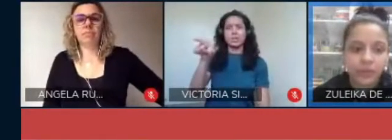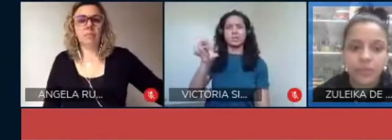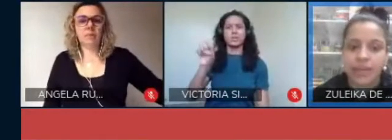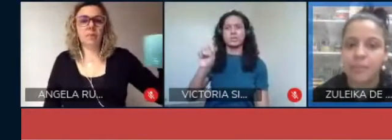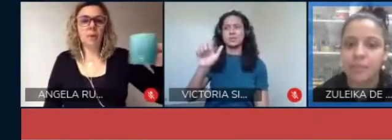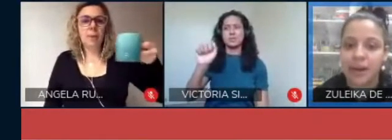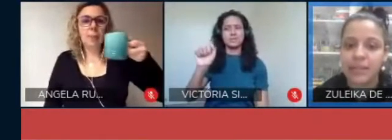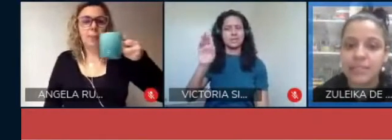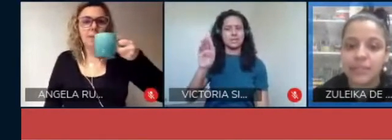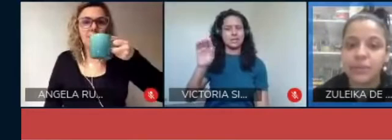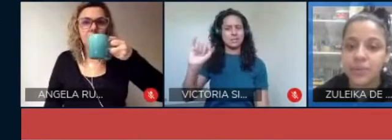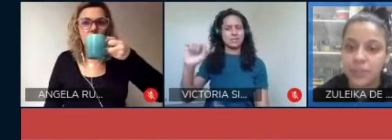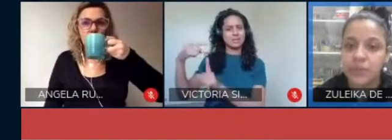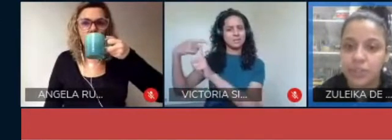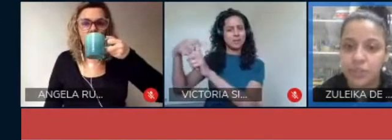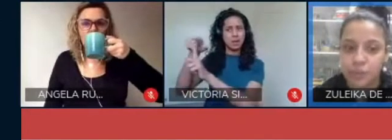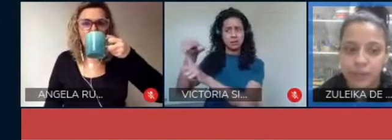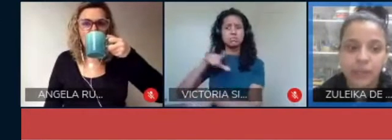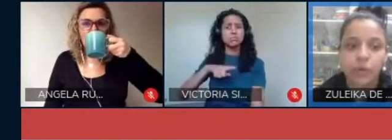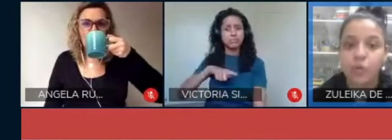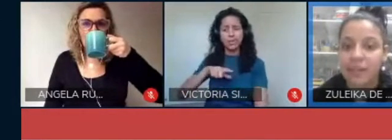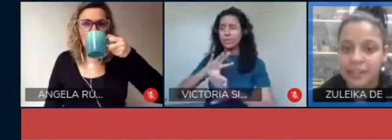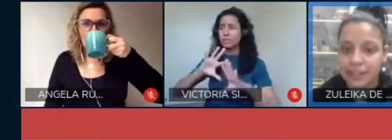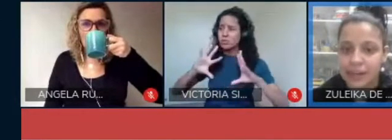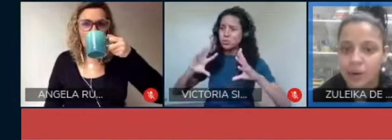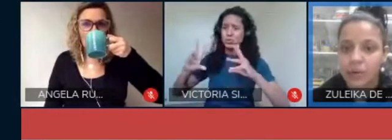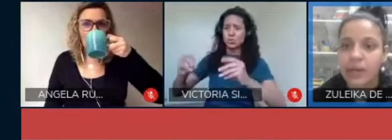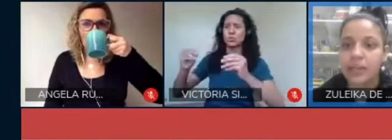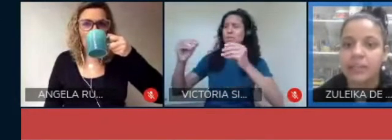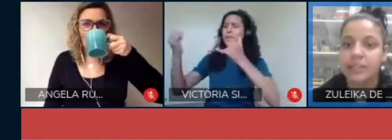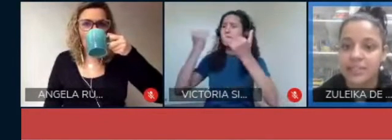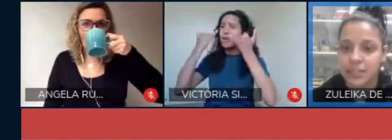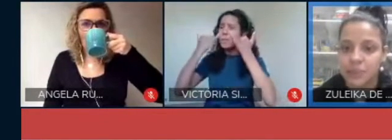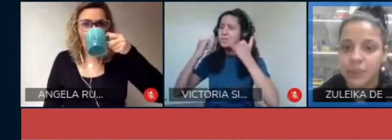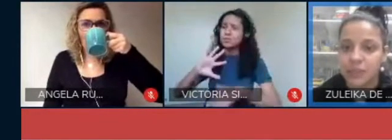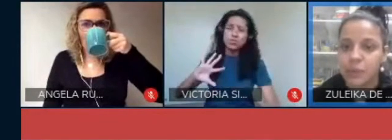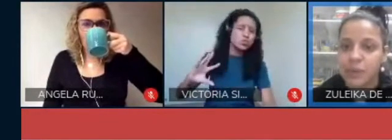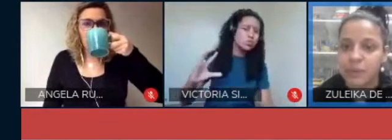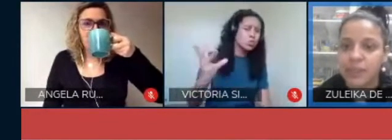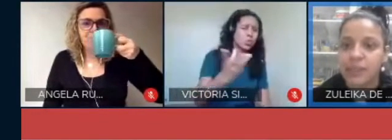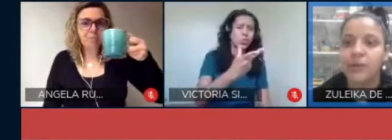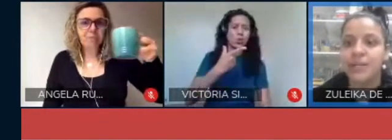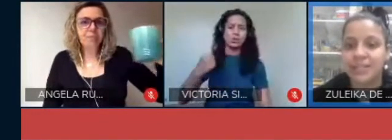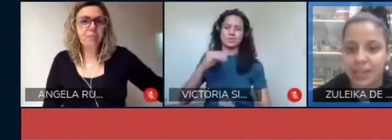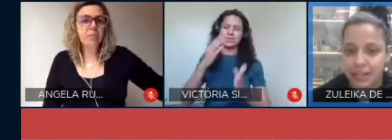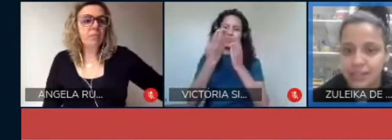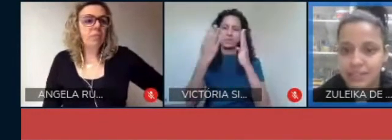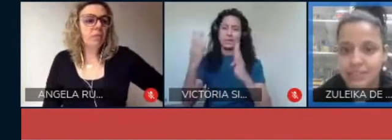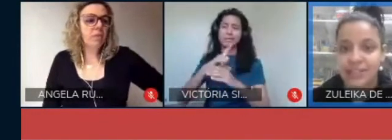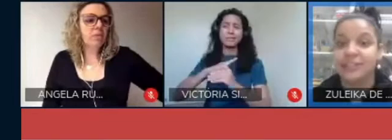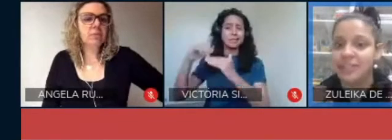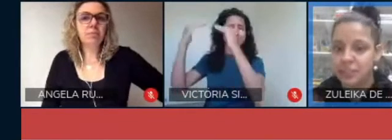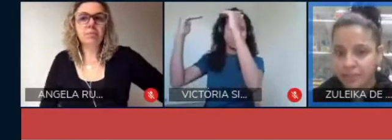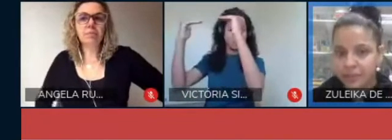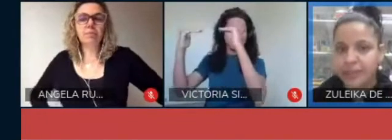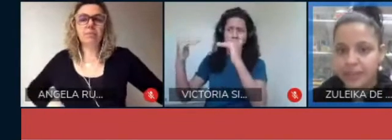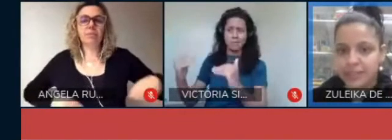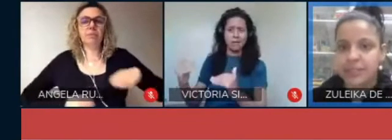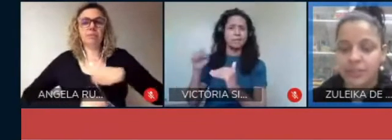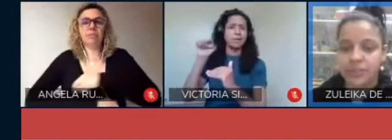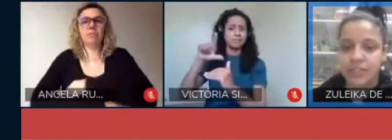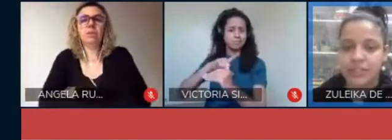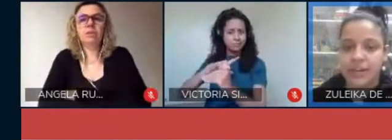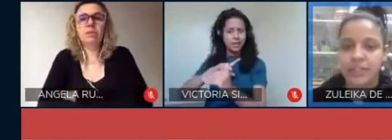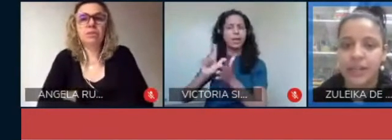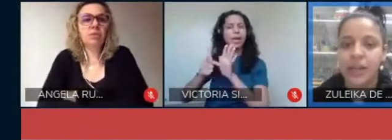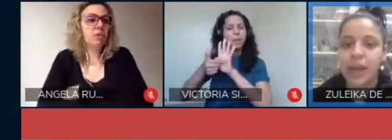Eu entro no Sabe Mais e consigo descobrir o material que está disponível para mim em quaisquer das tantas